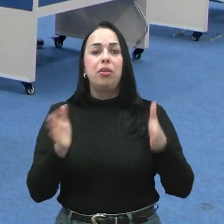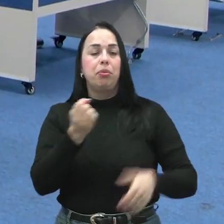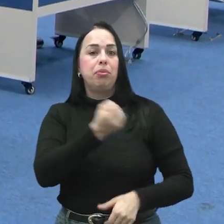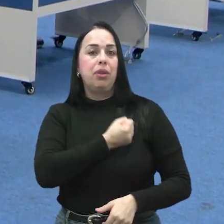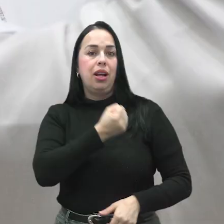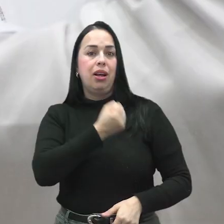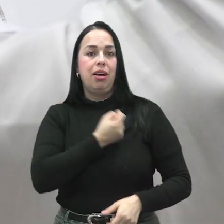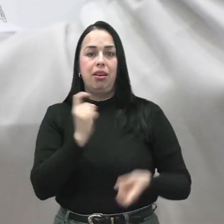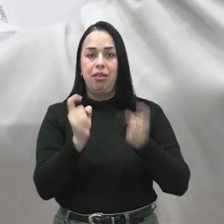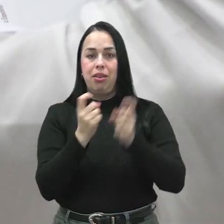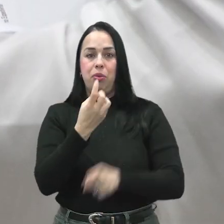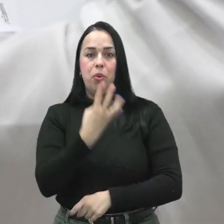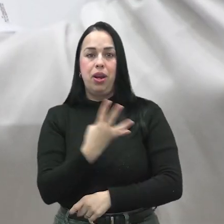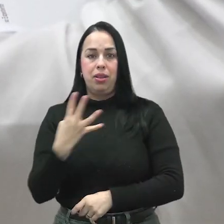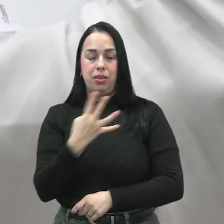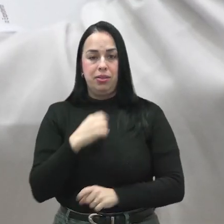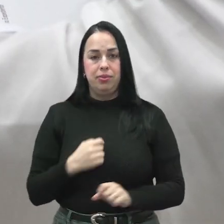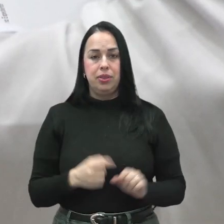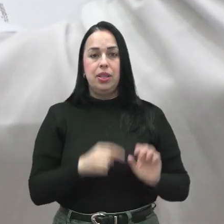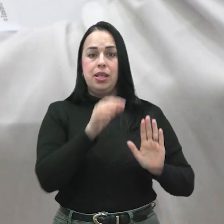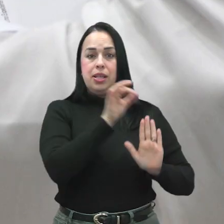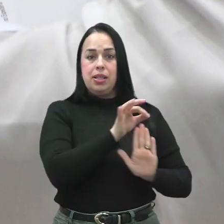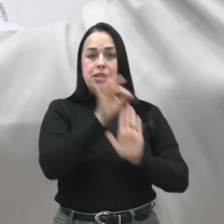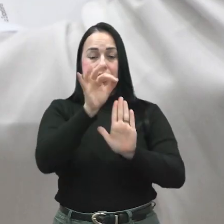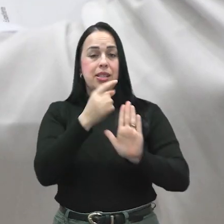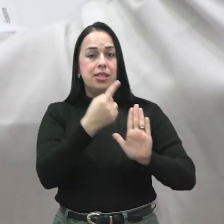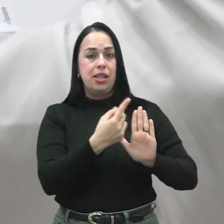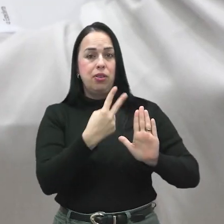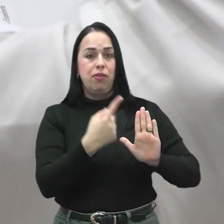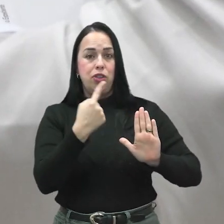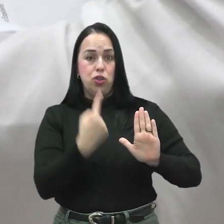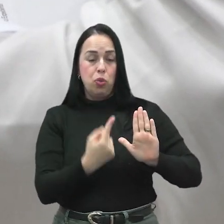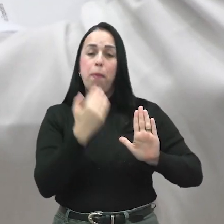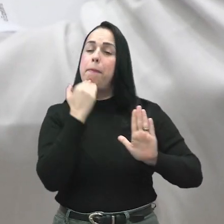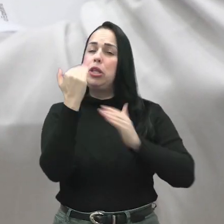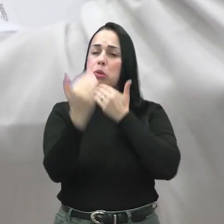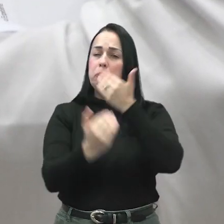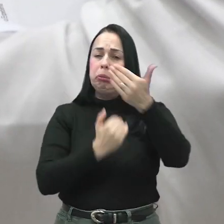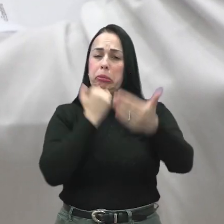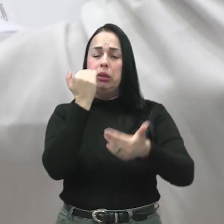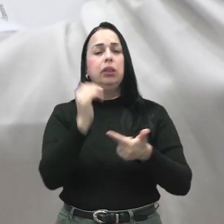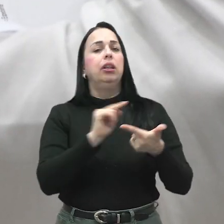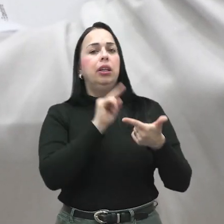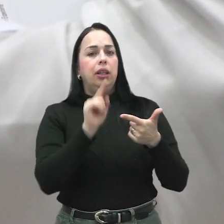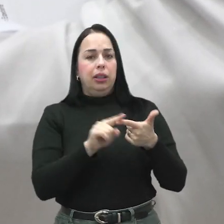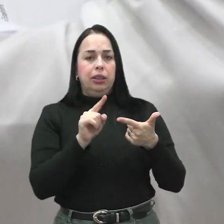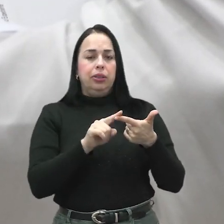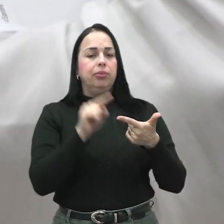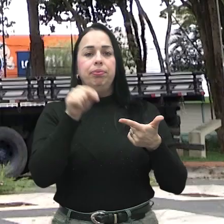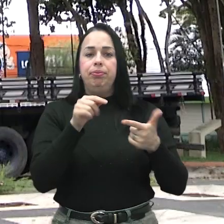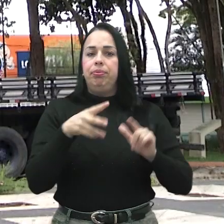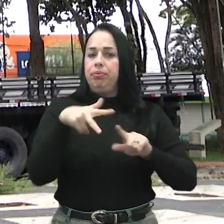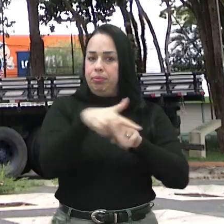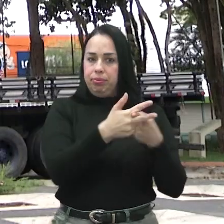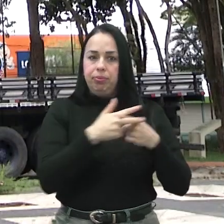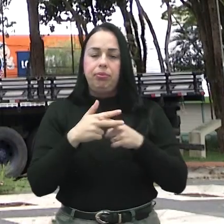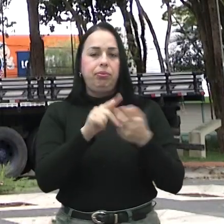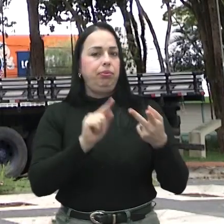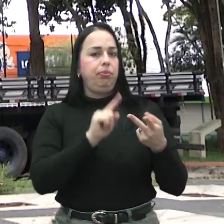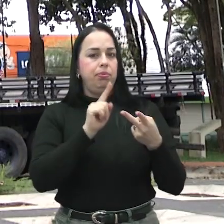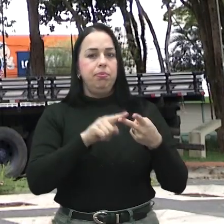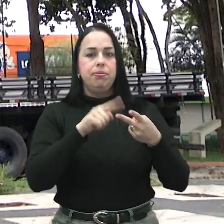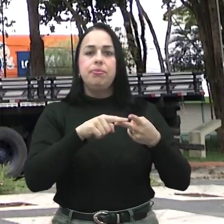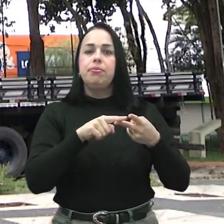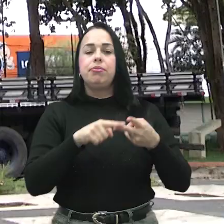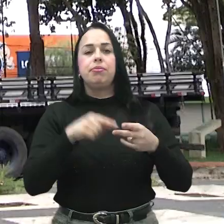ano. Entre eles, 121 indicações com pedidos diversos. As sugestões apontavam serviços de manutenção pública